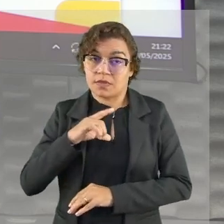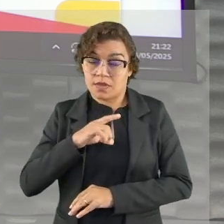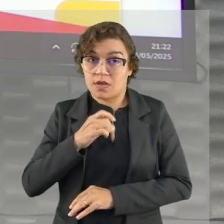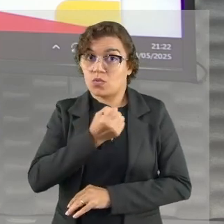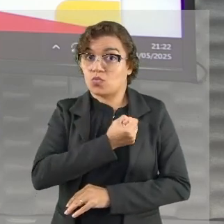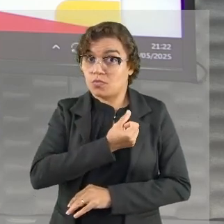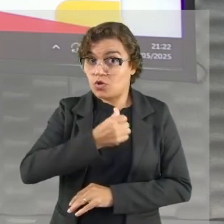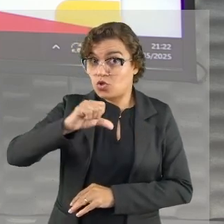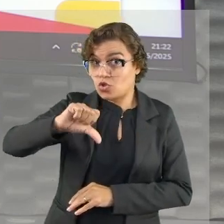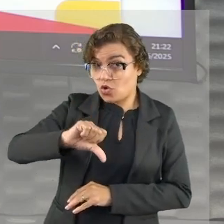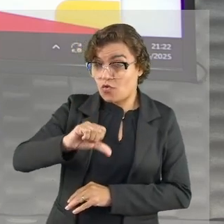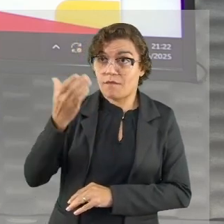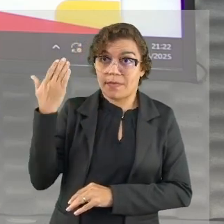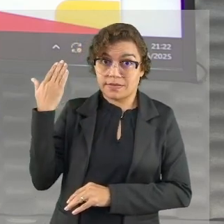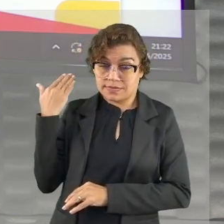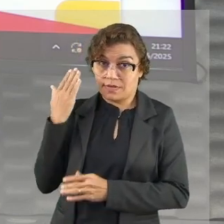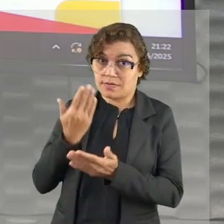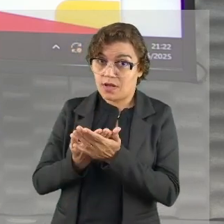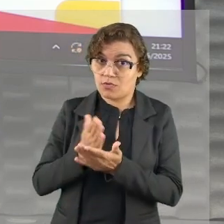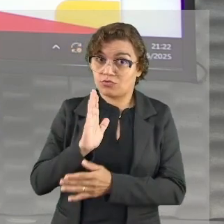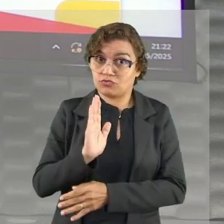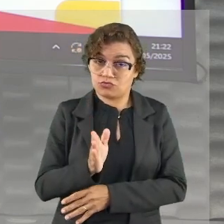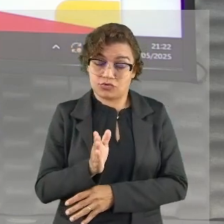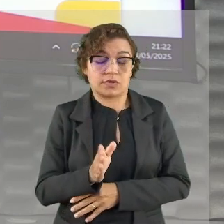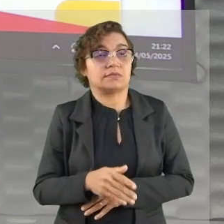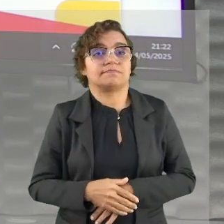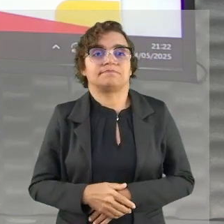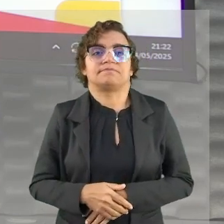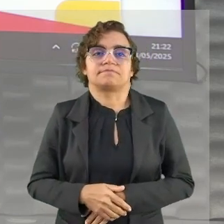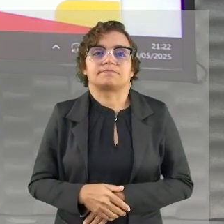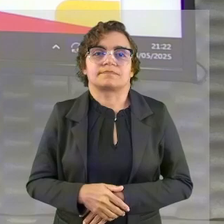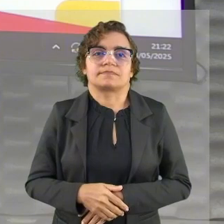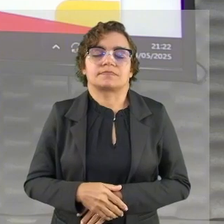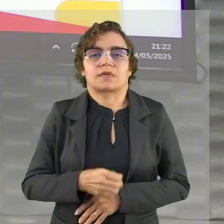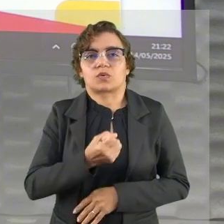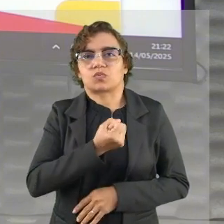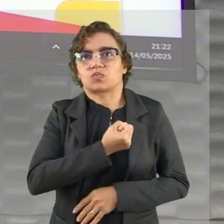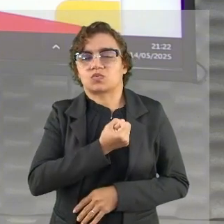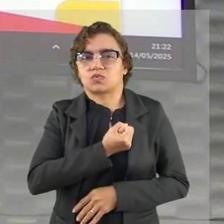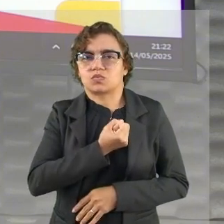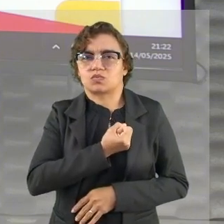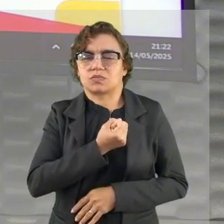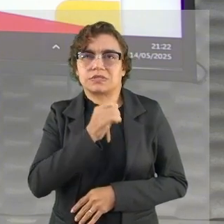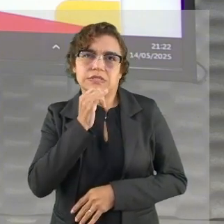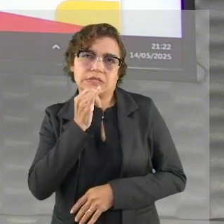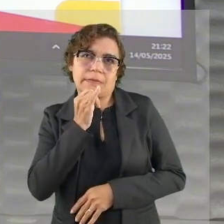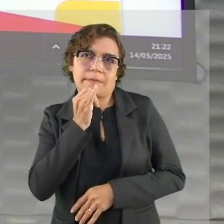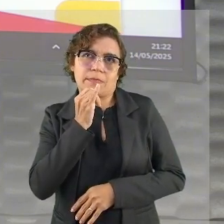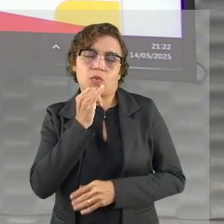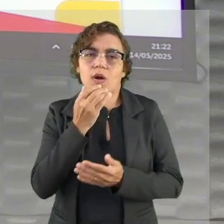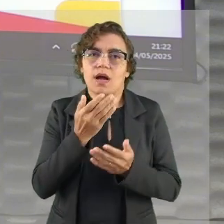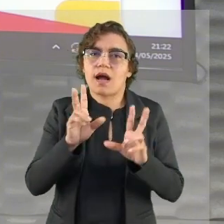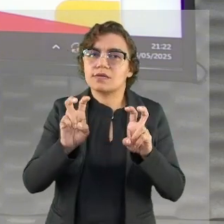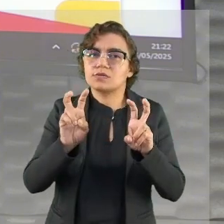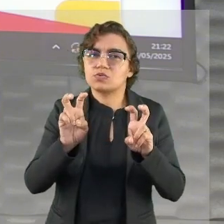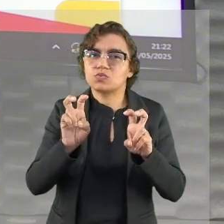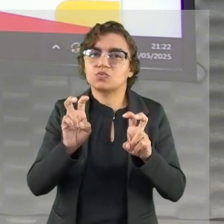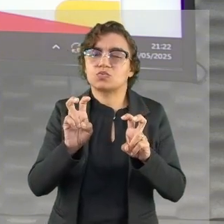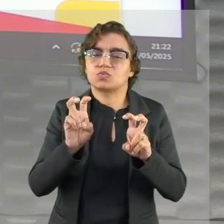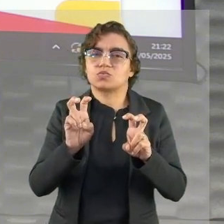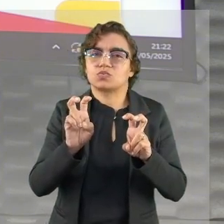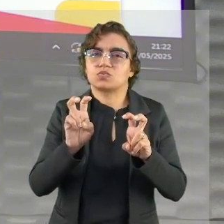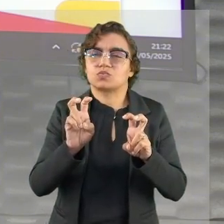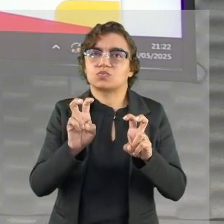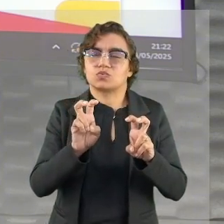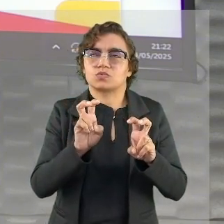me falha a memória, a unidade de termologia são 15 aulas